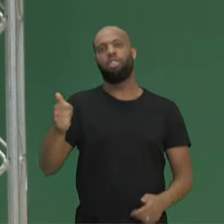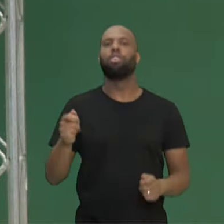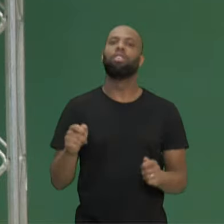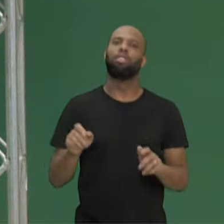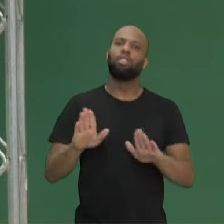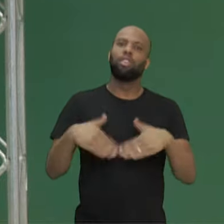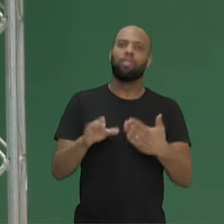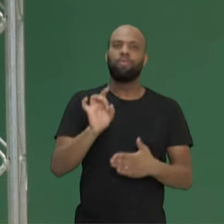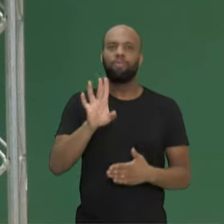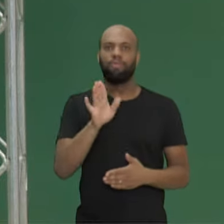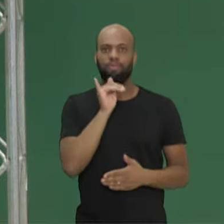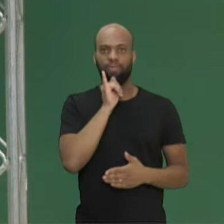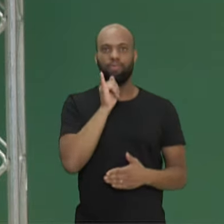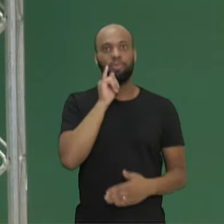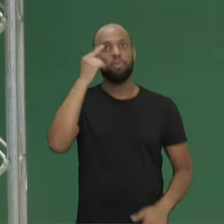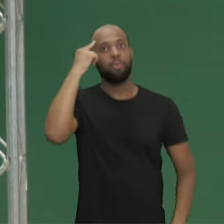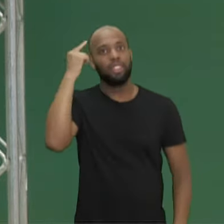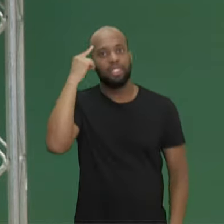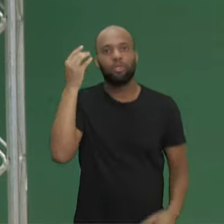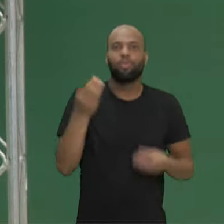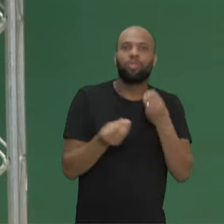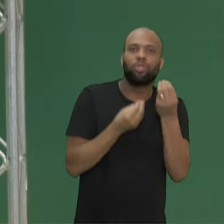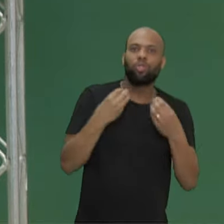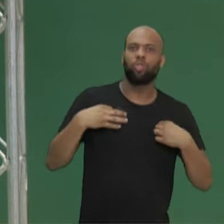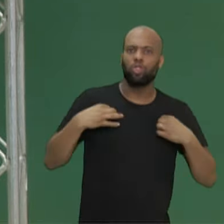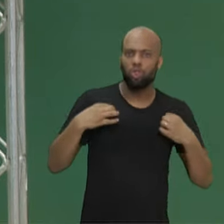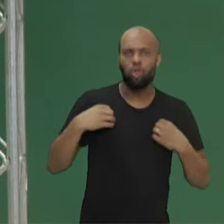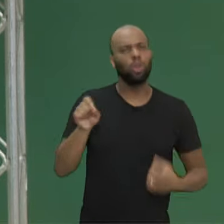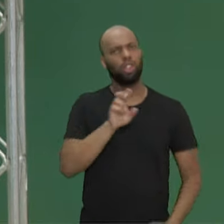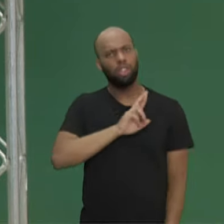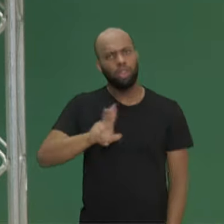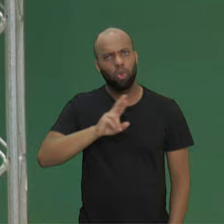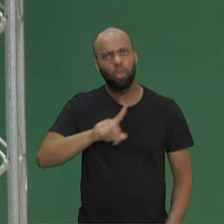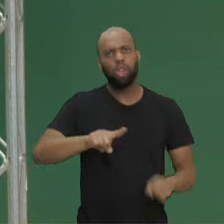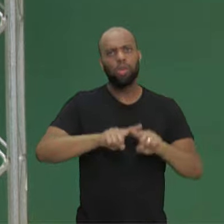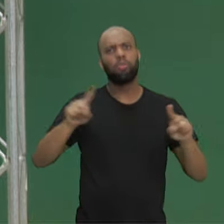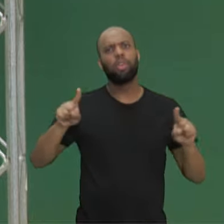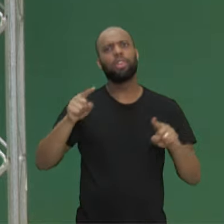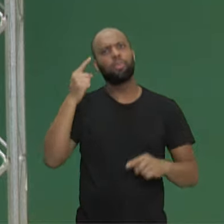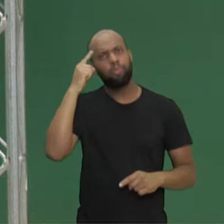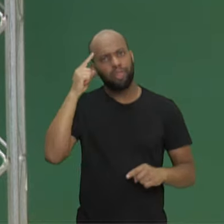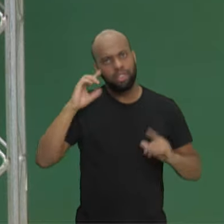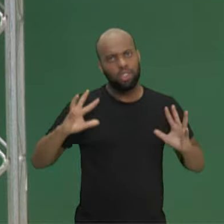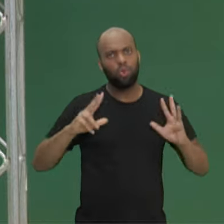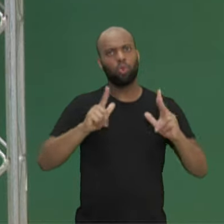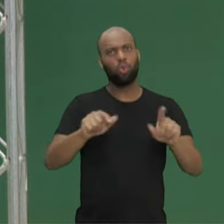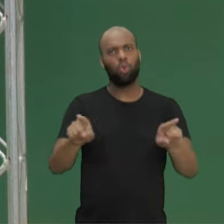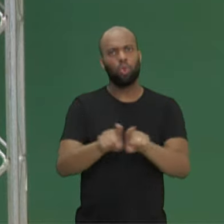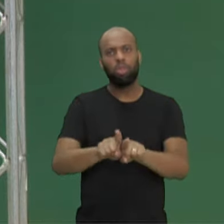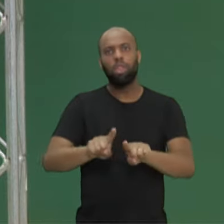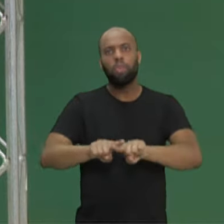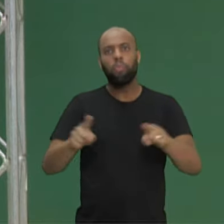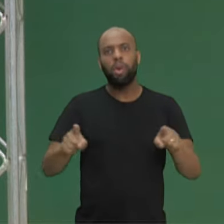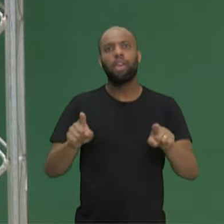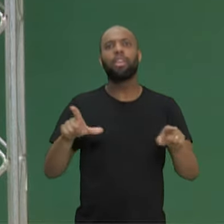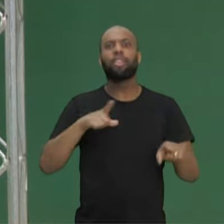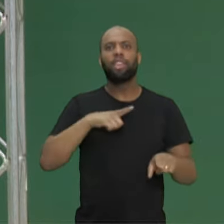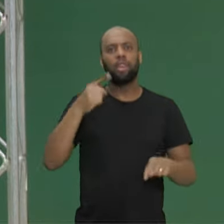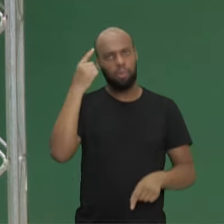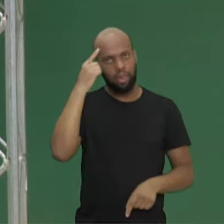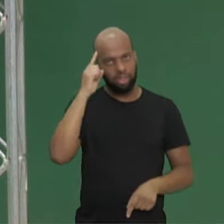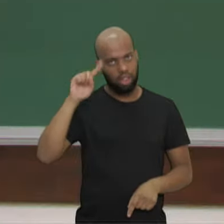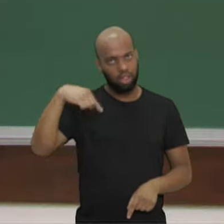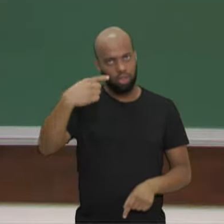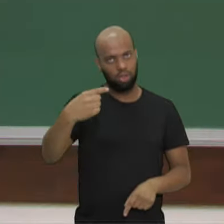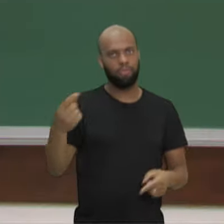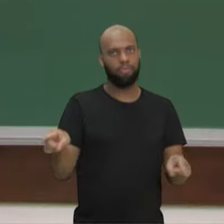é simplesmente pensar no figurino, enfim, mas é pensar num todo, tá bom? E daqui a pouco a gente vai pensar no figurino